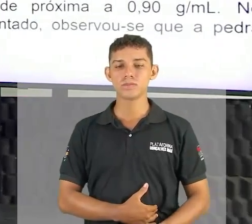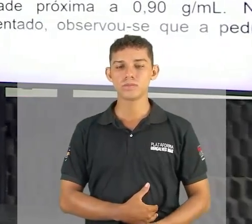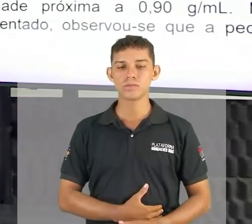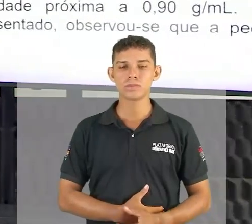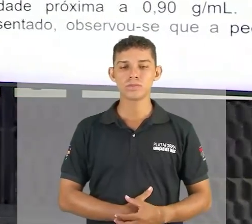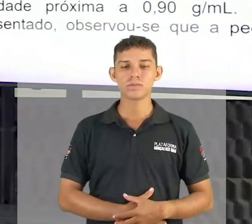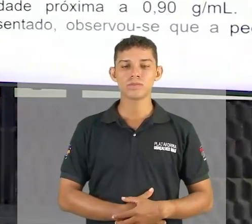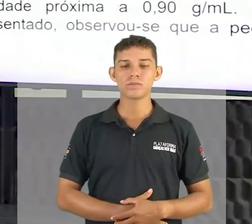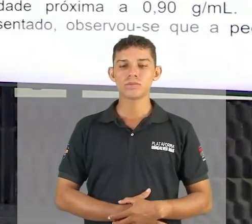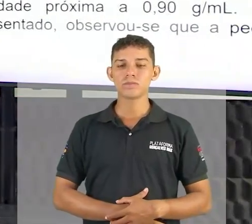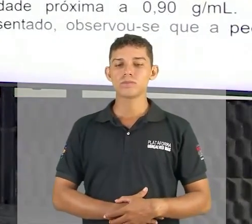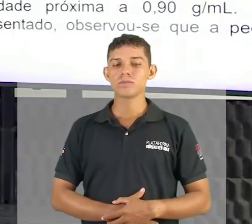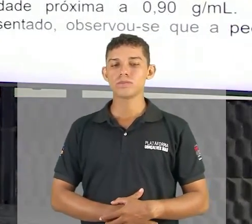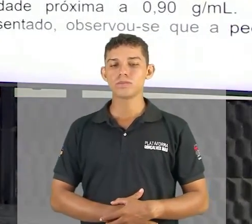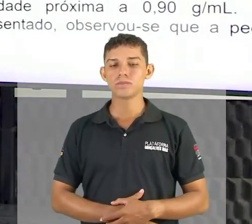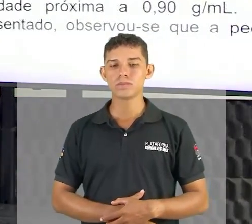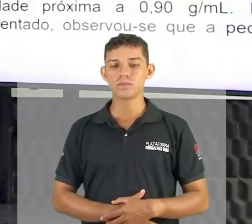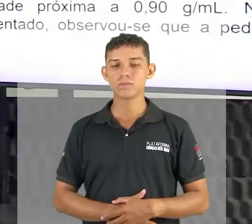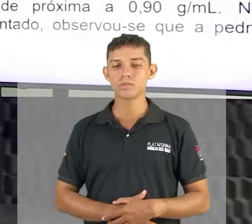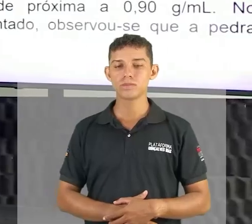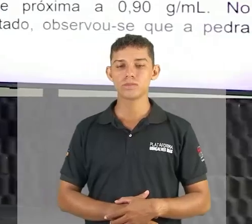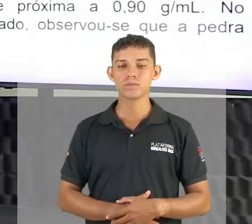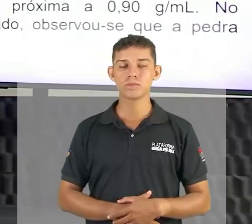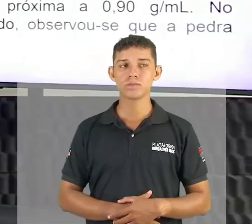Perfeito? E aí em cada um,